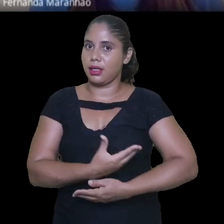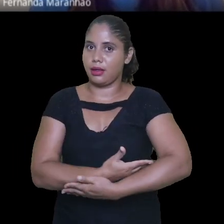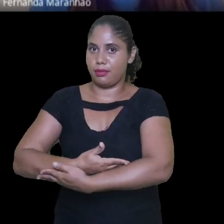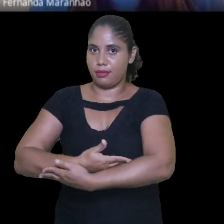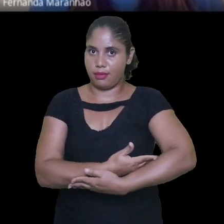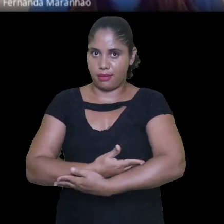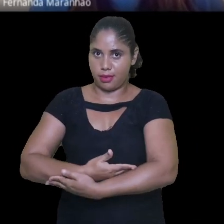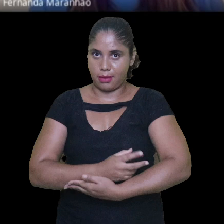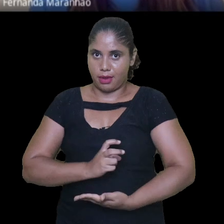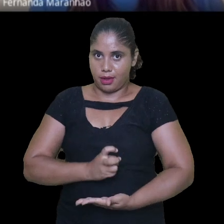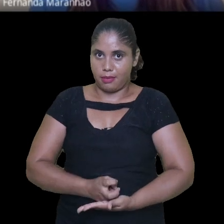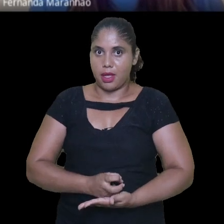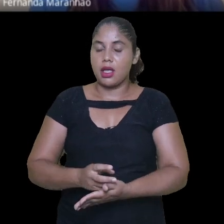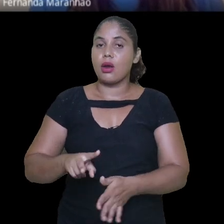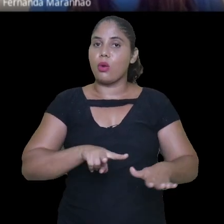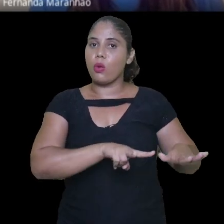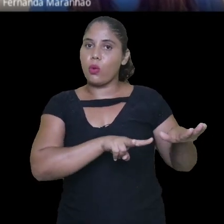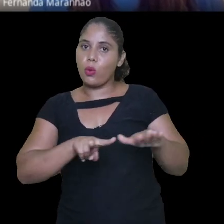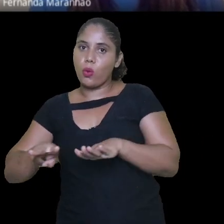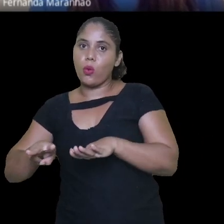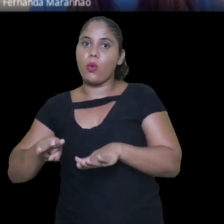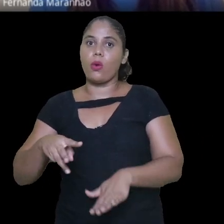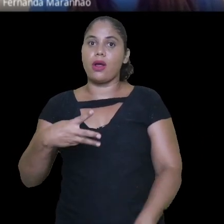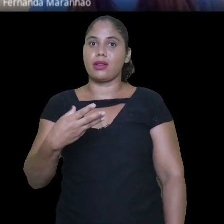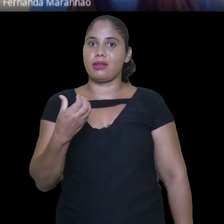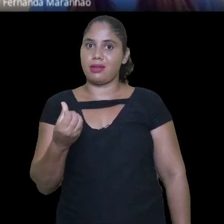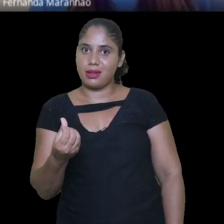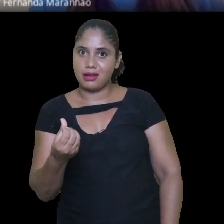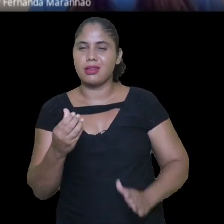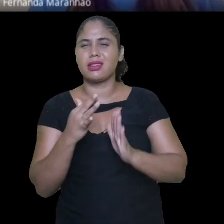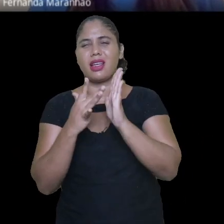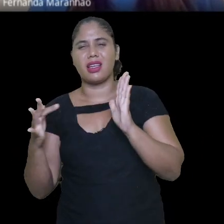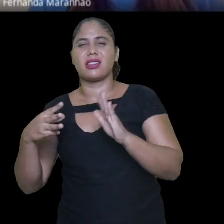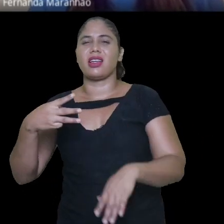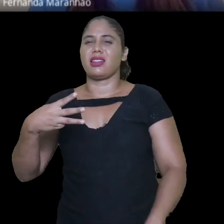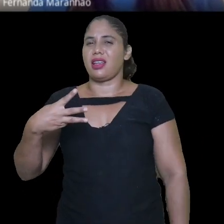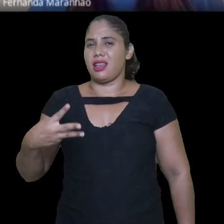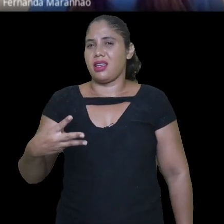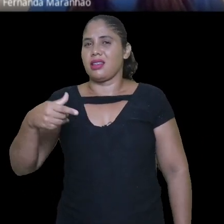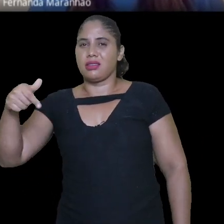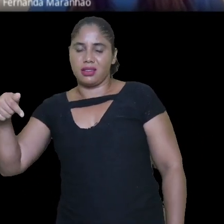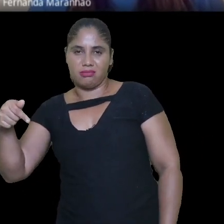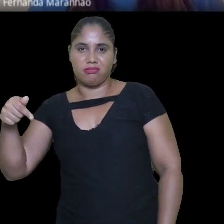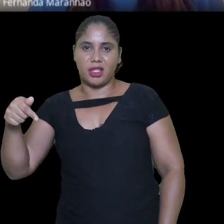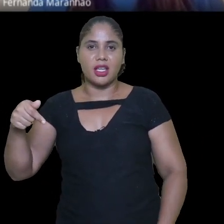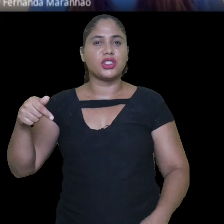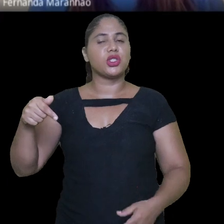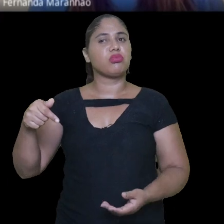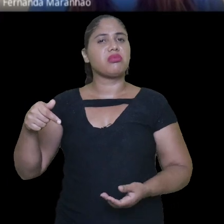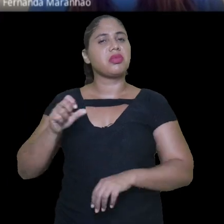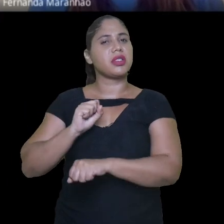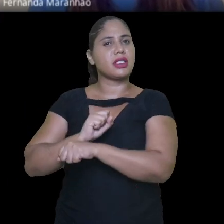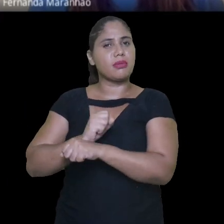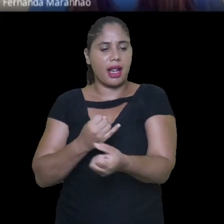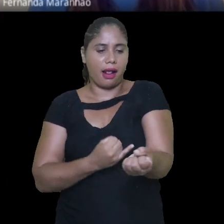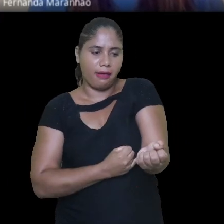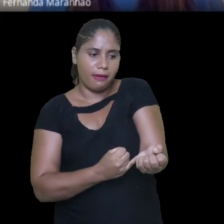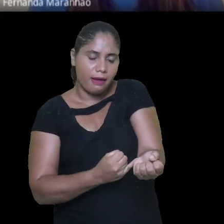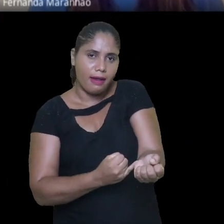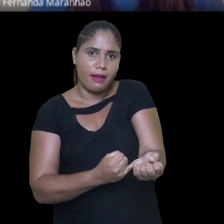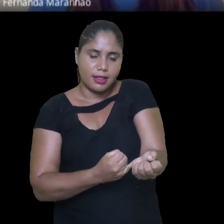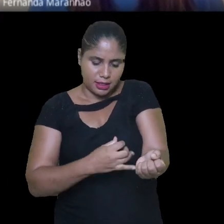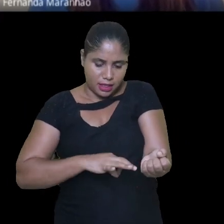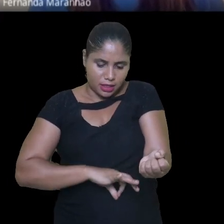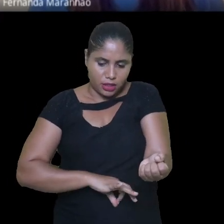esses bebezinhos, se tiverem com artéria umbilical acima do percentil 95, resistente, ou se realmente o